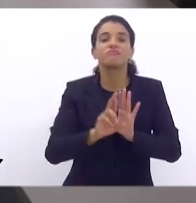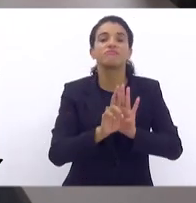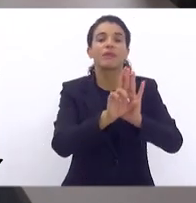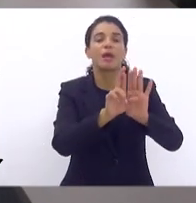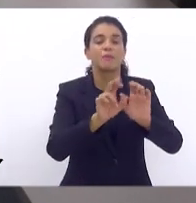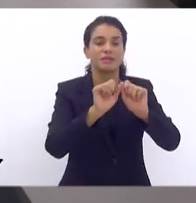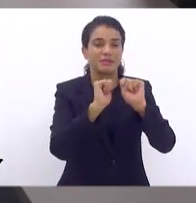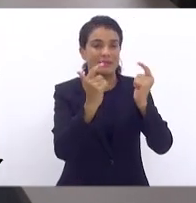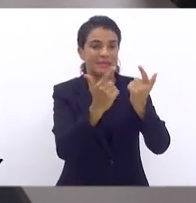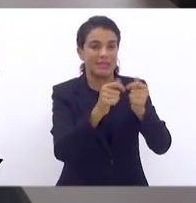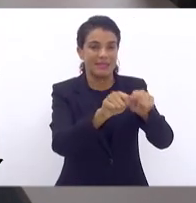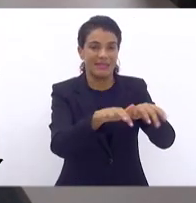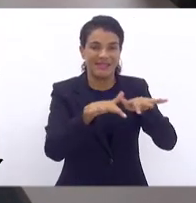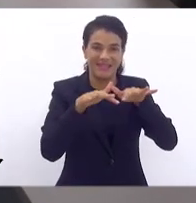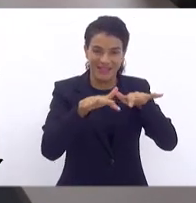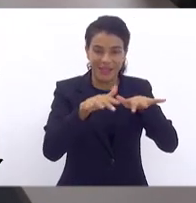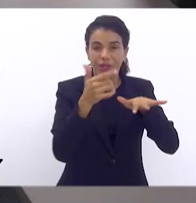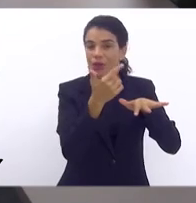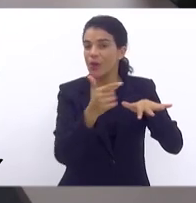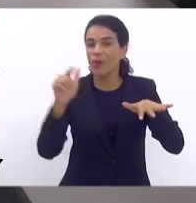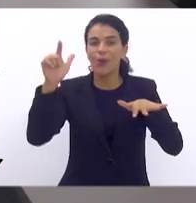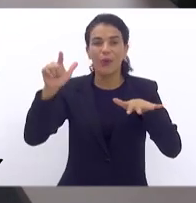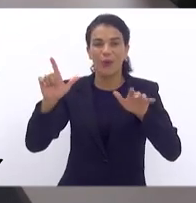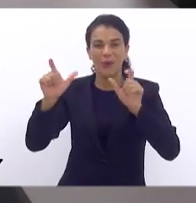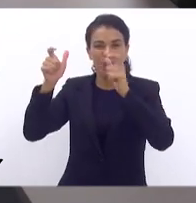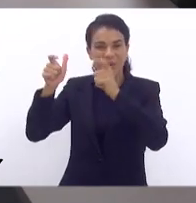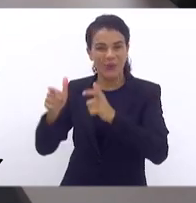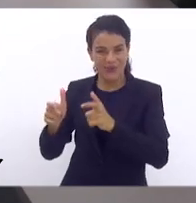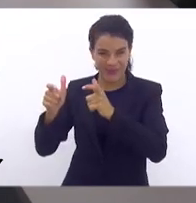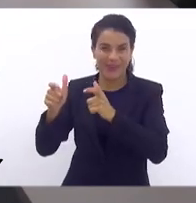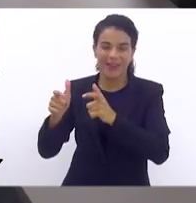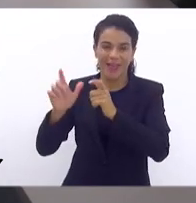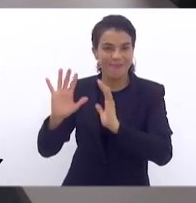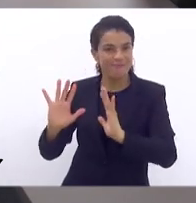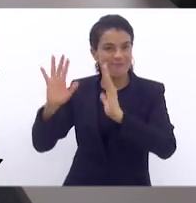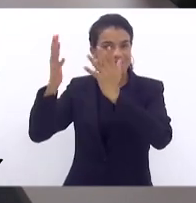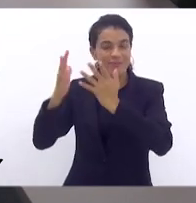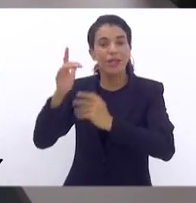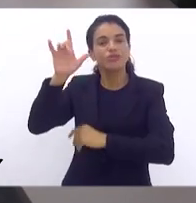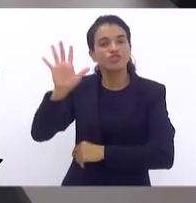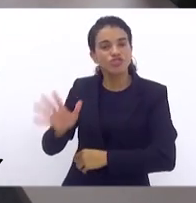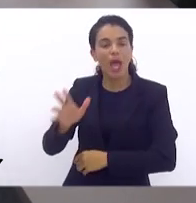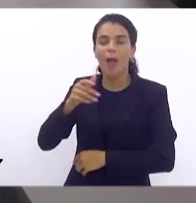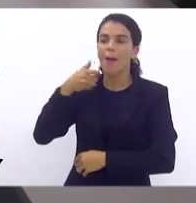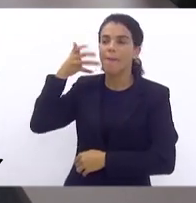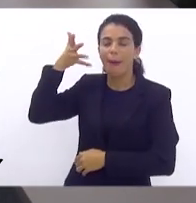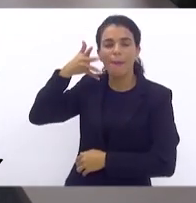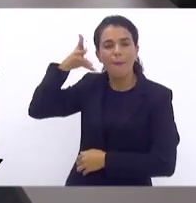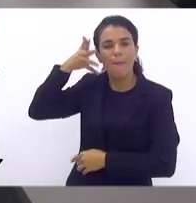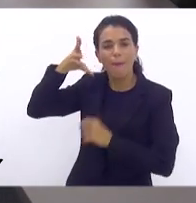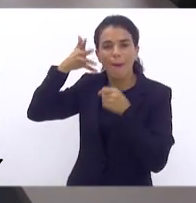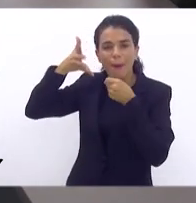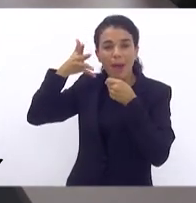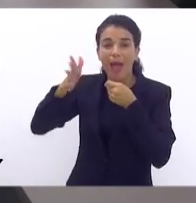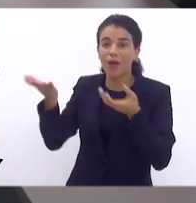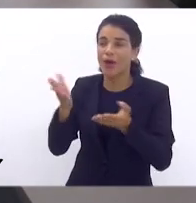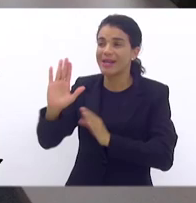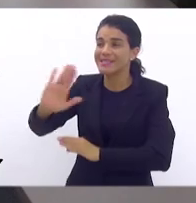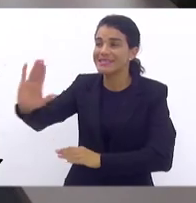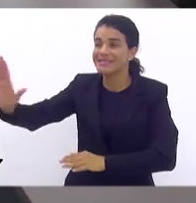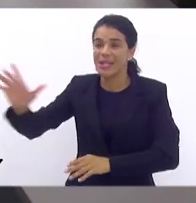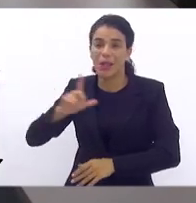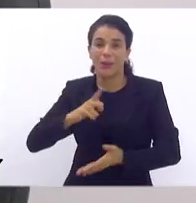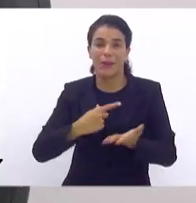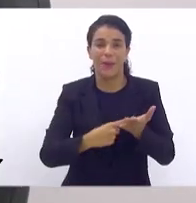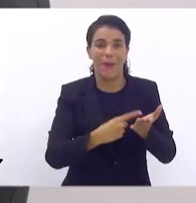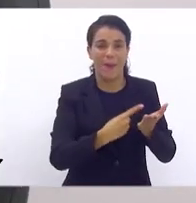a Assembleia Legislativa de um outro encontro um evento E aí fiz minha parte lá fiz meu discurso falei eu preciso ir porque eu